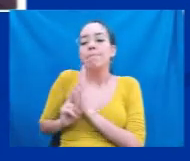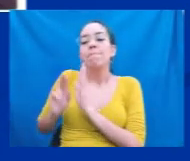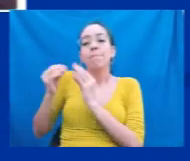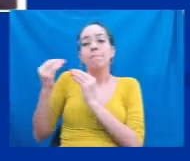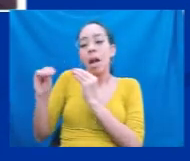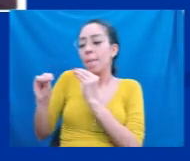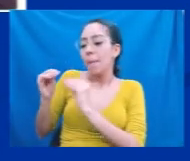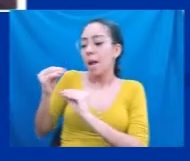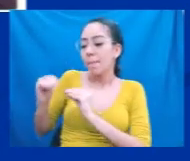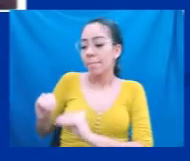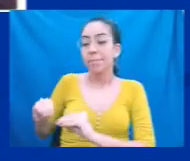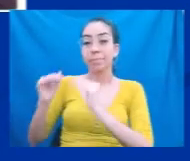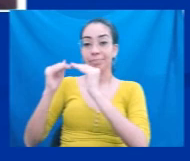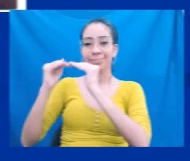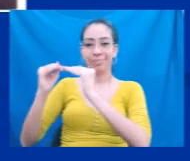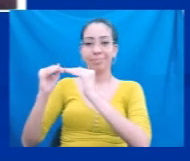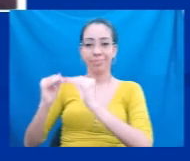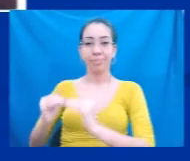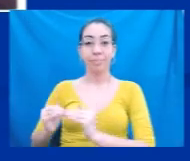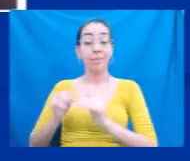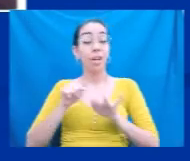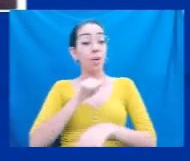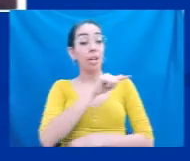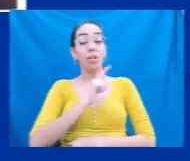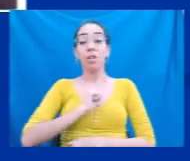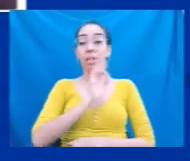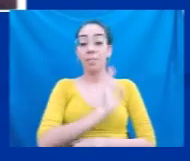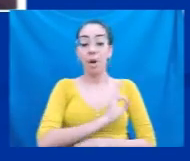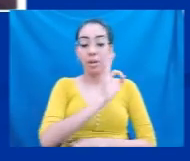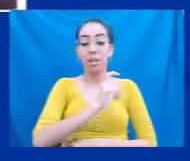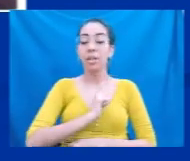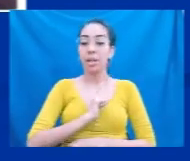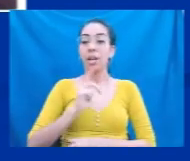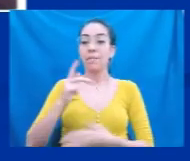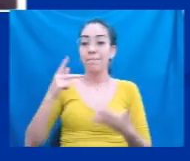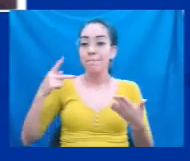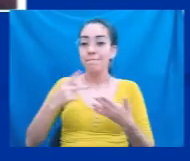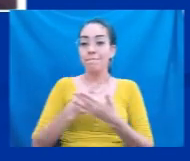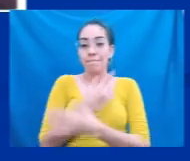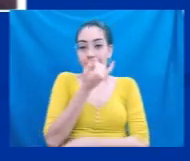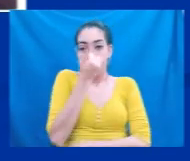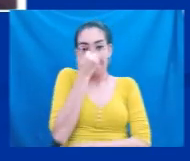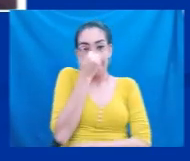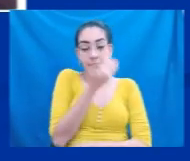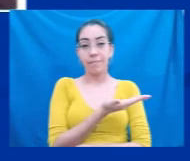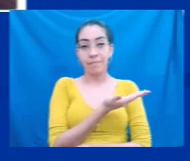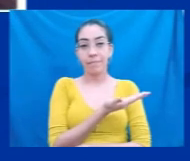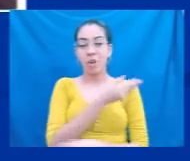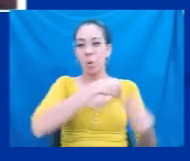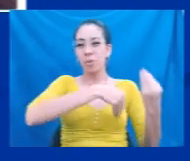haver um acidente dentro de um local, né, na qual esses produtos estão ali colocados de maneira, né, sem